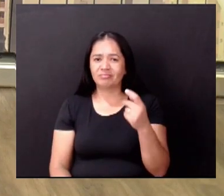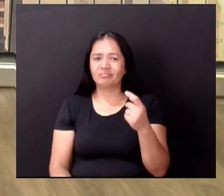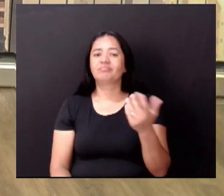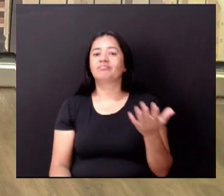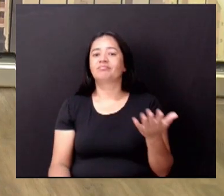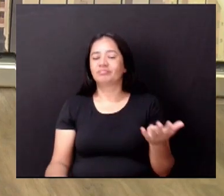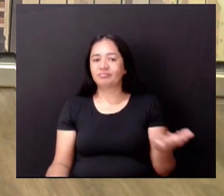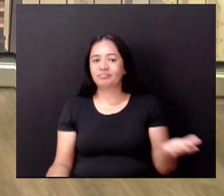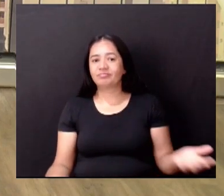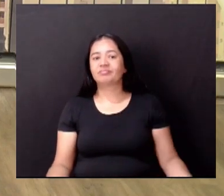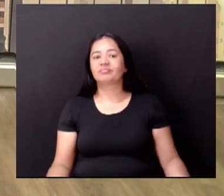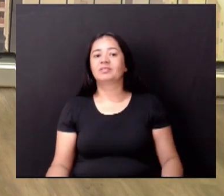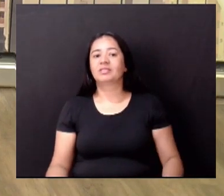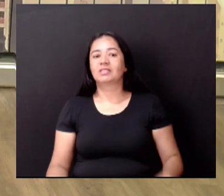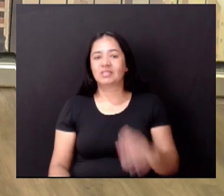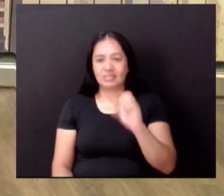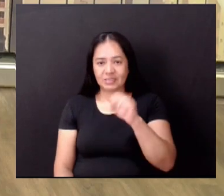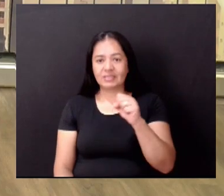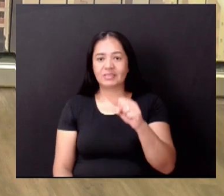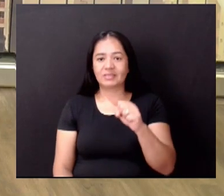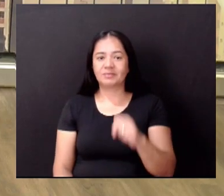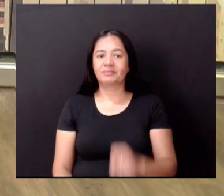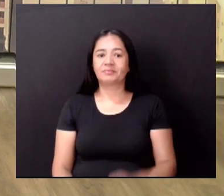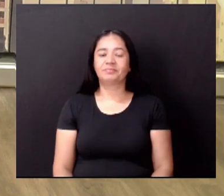dimensão ainda muito grande, né?